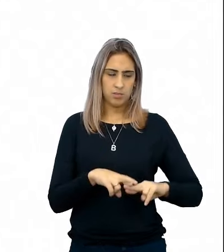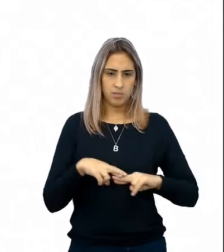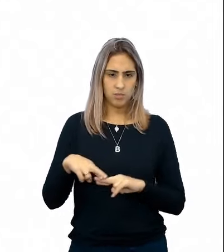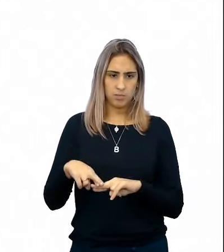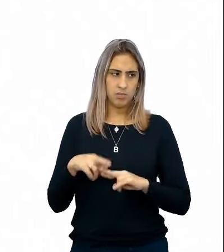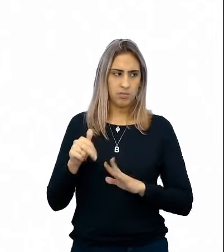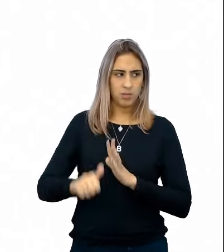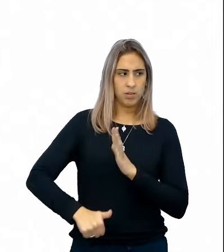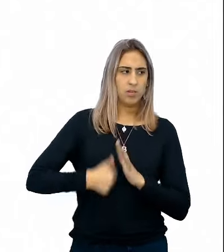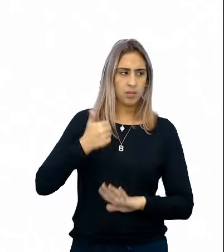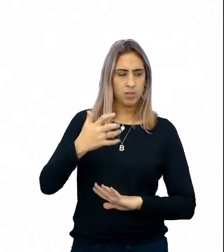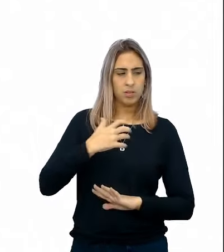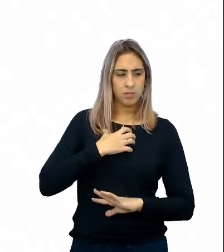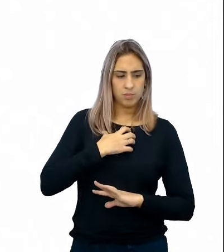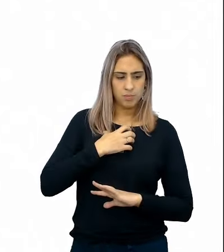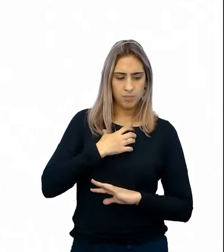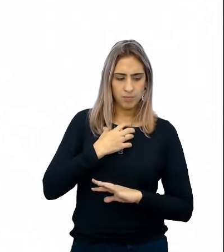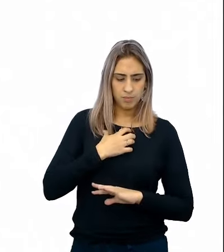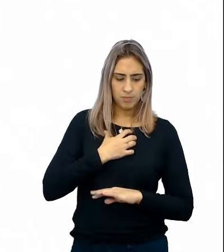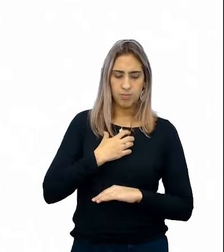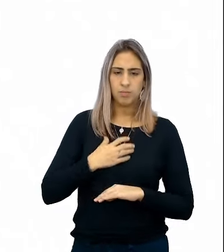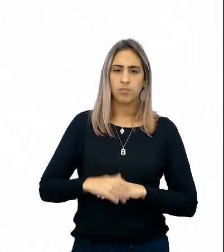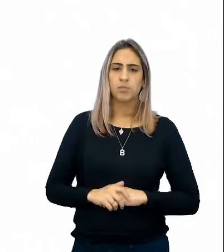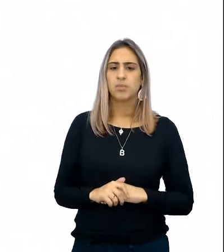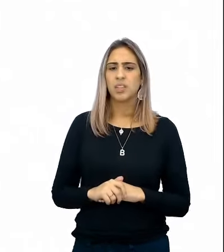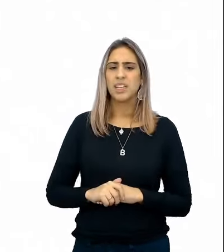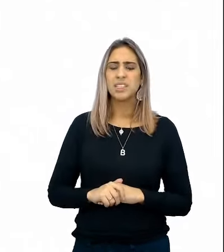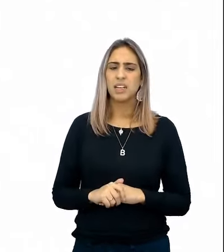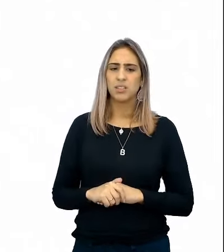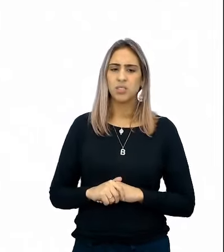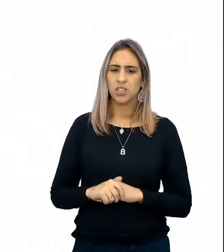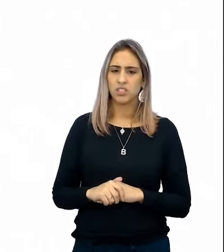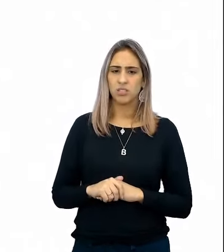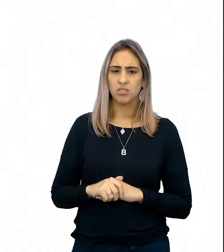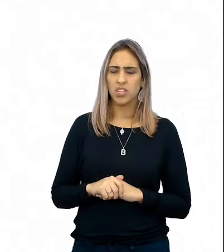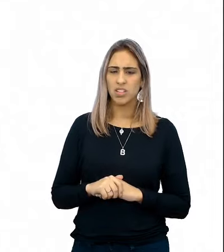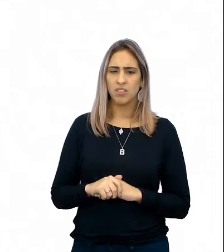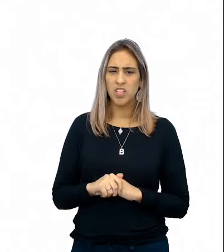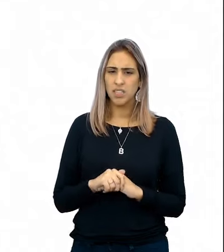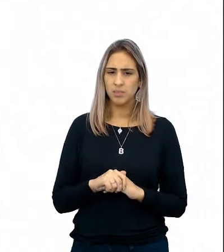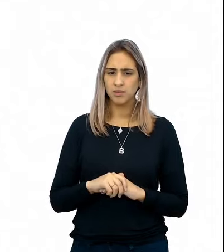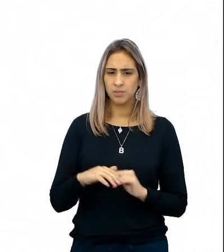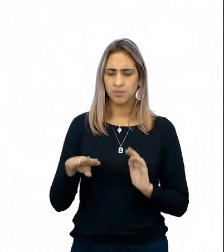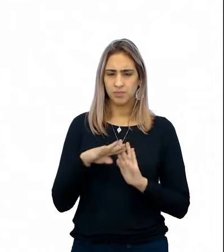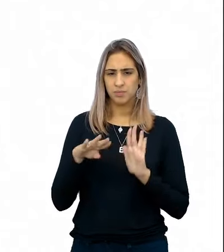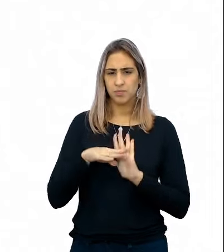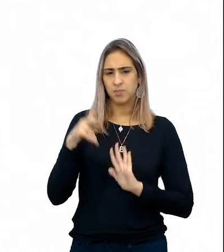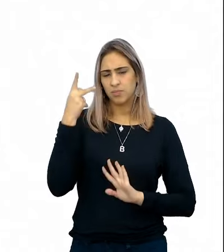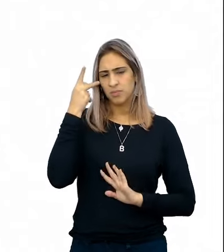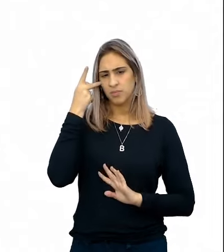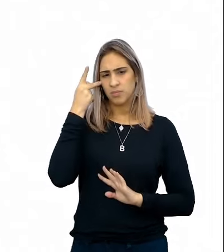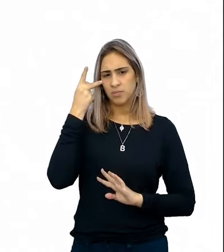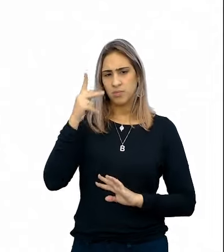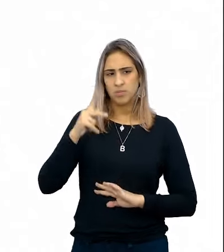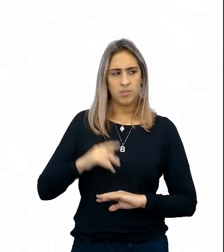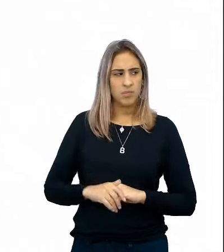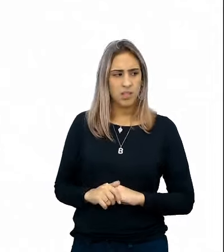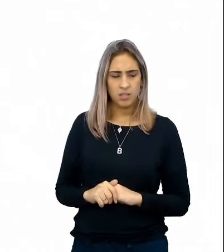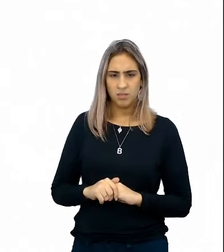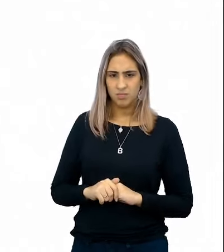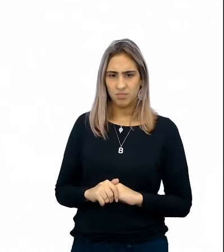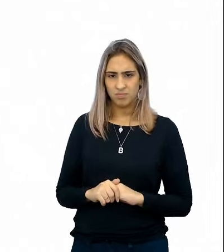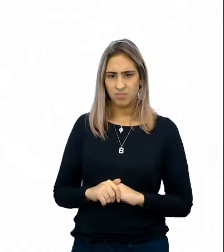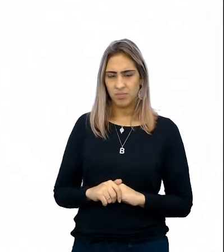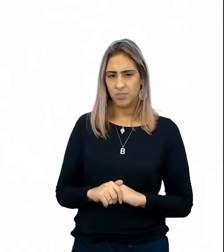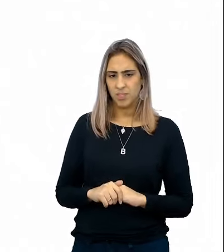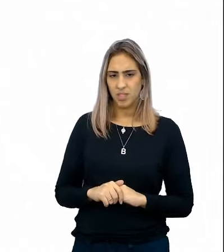da melhor forma. E aí, conhecer o meu estudante vai fazer diferença. Para isso, pensamos em algumas sugestões